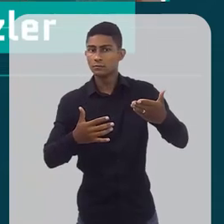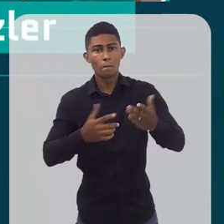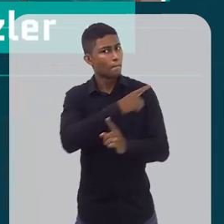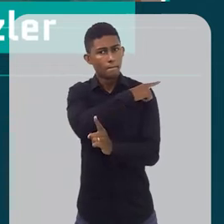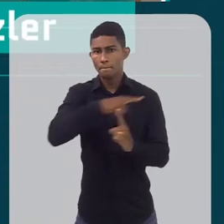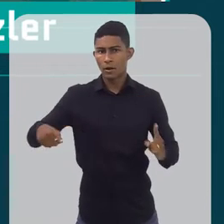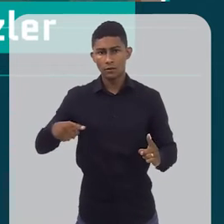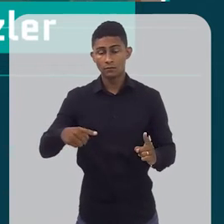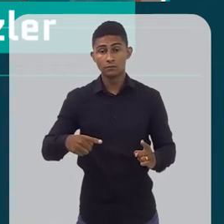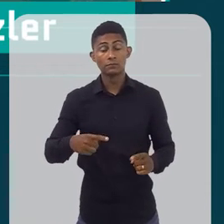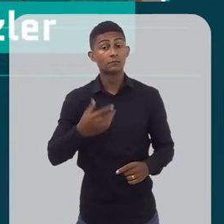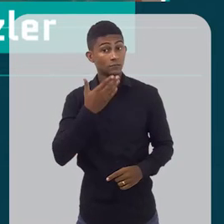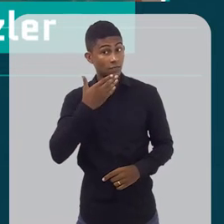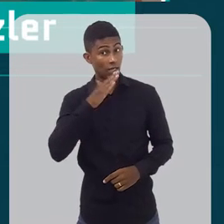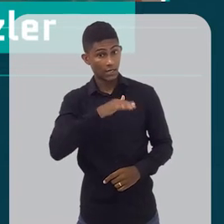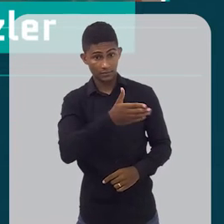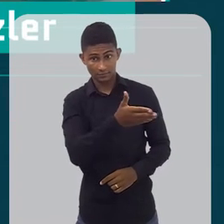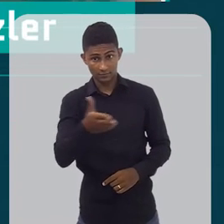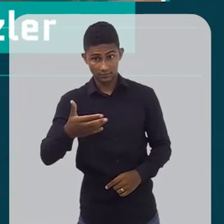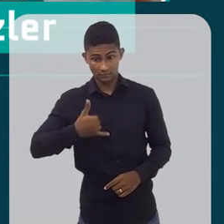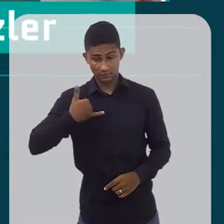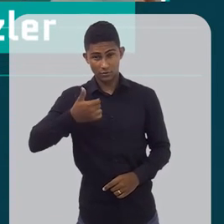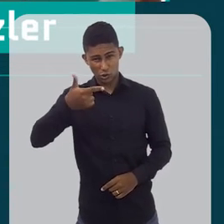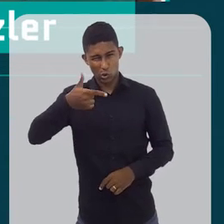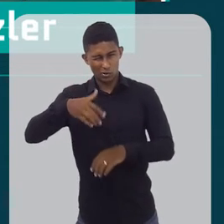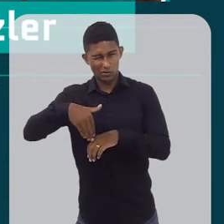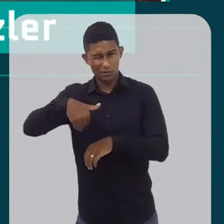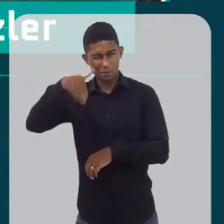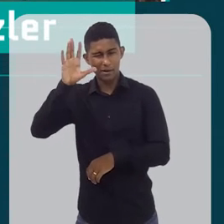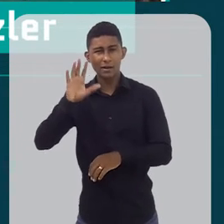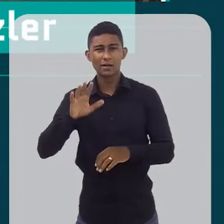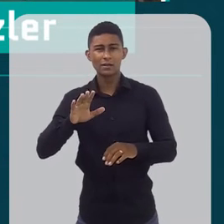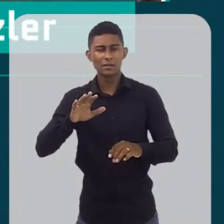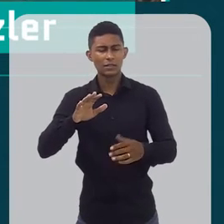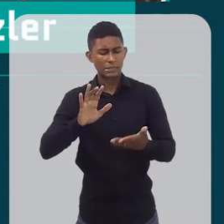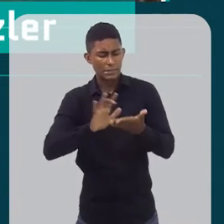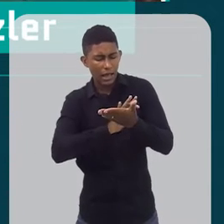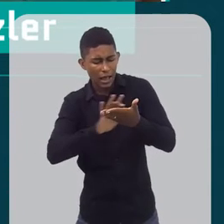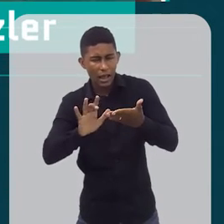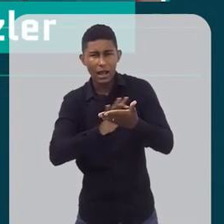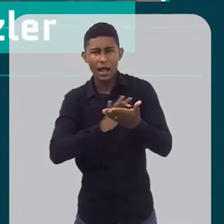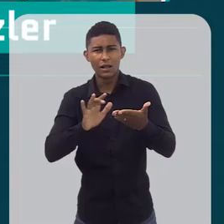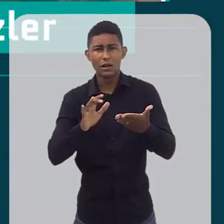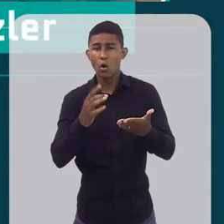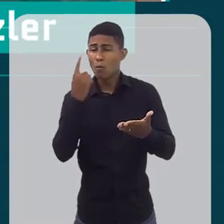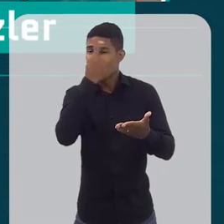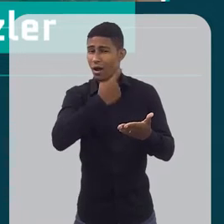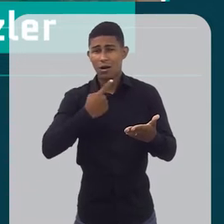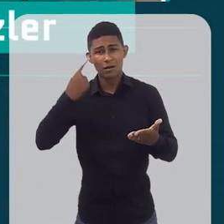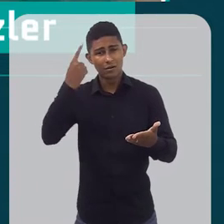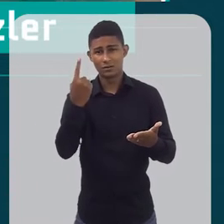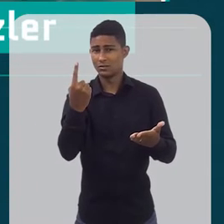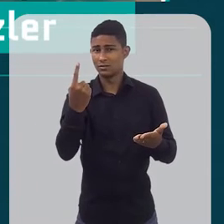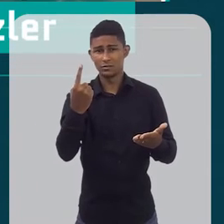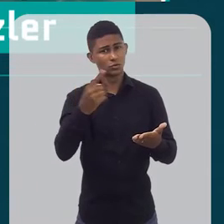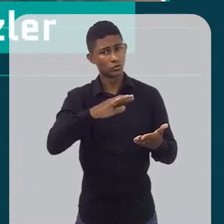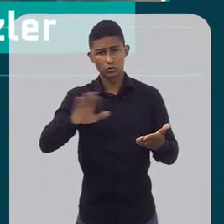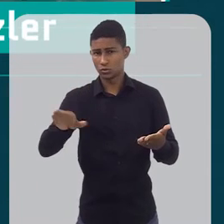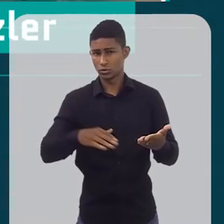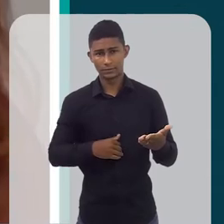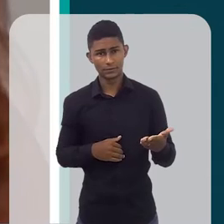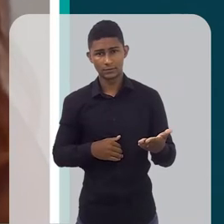Crianças maiores de 2 anos só podem gastar na tela uma horinha na tela, mais nada.